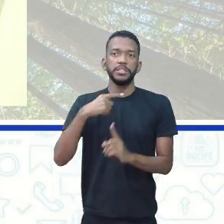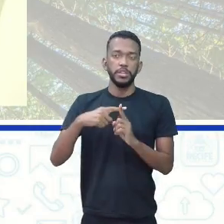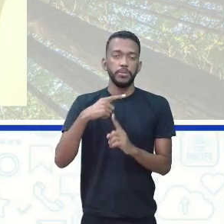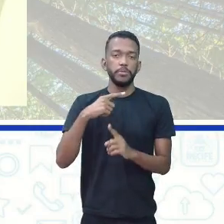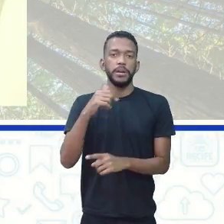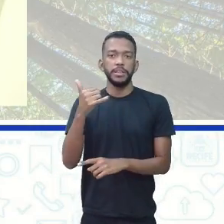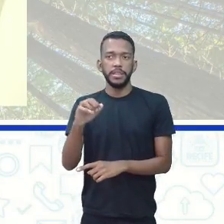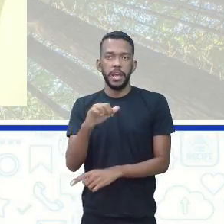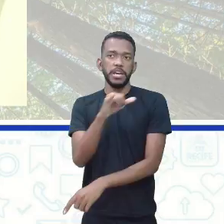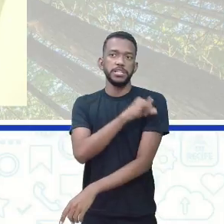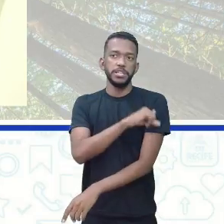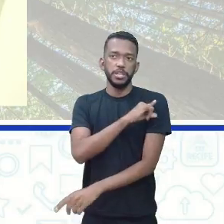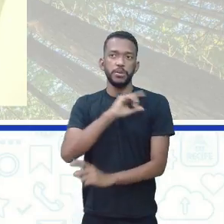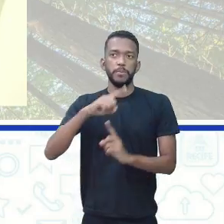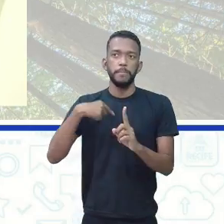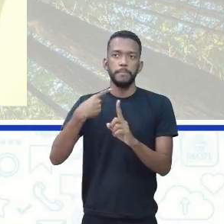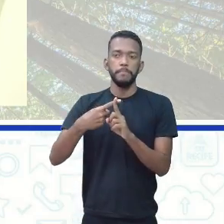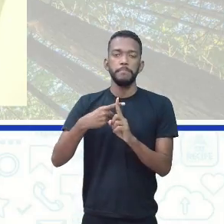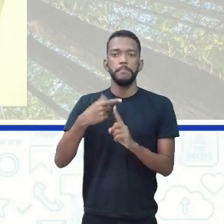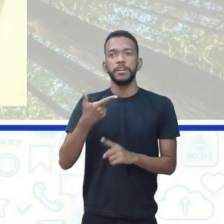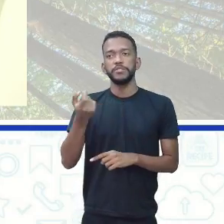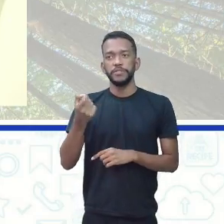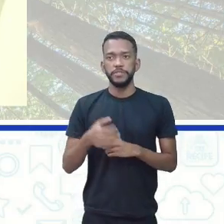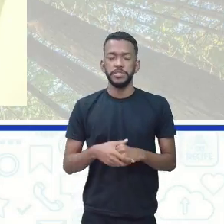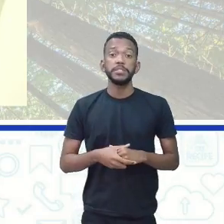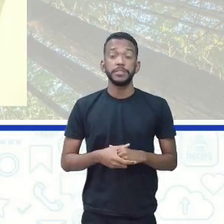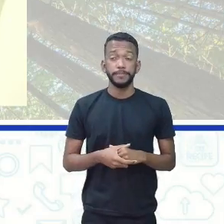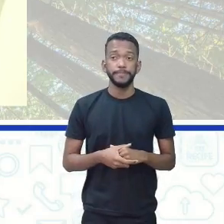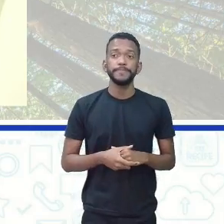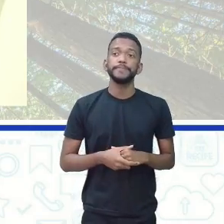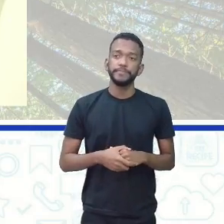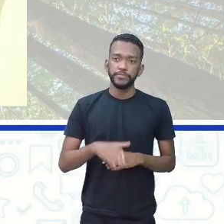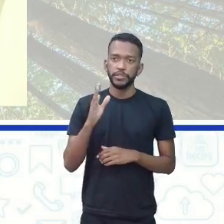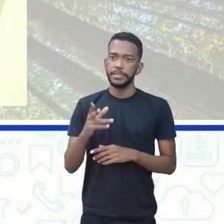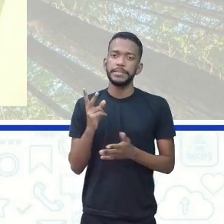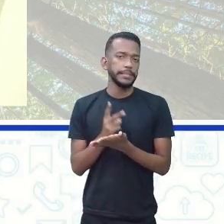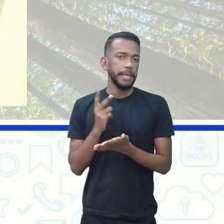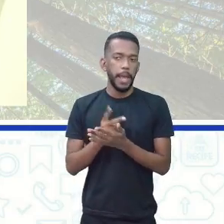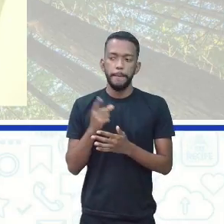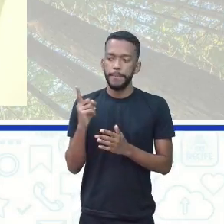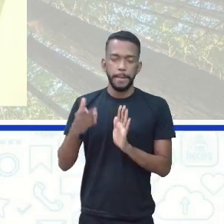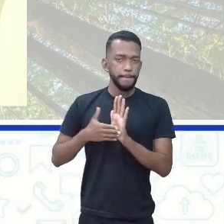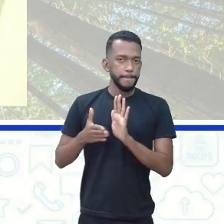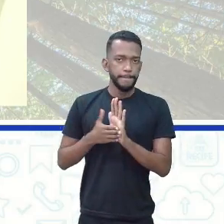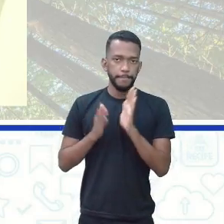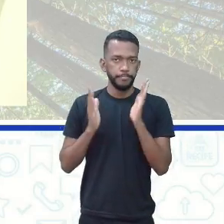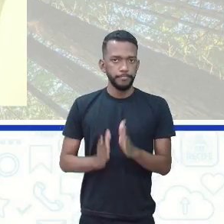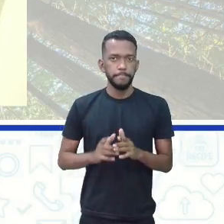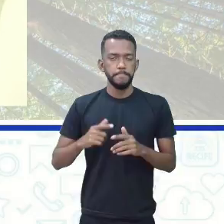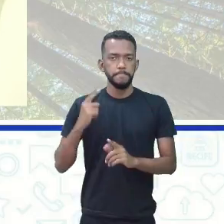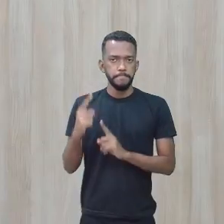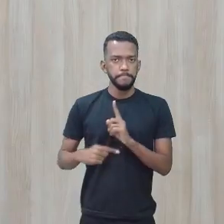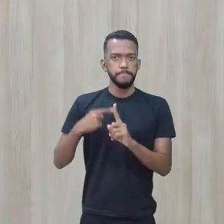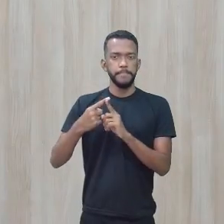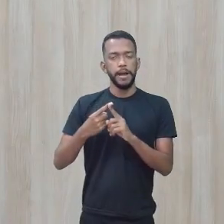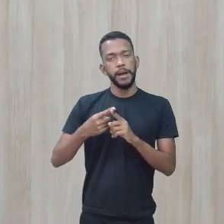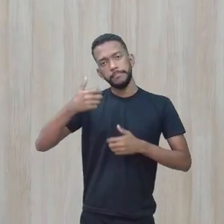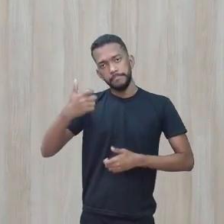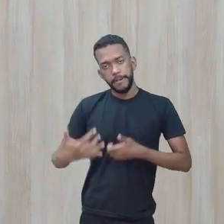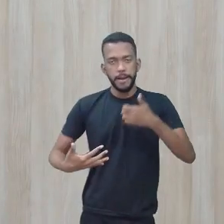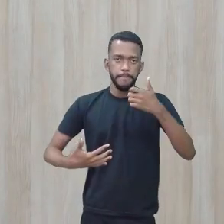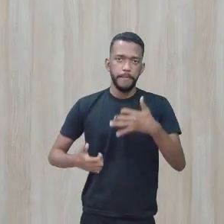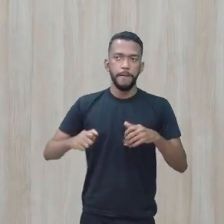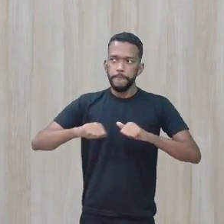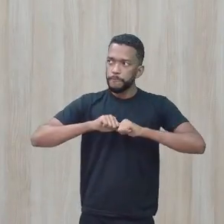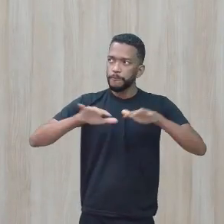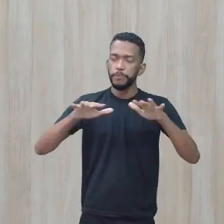foi a mais recente, certo? Mas sempre com essa pauta e cada vez mais dizendo, né, para